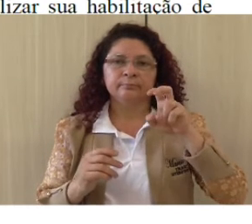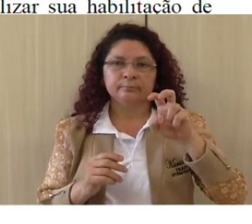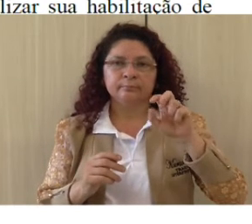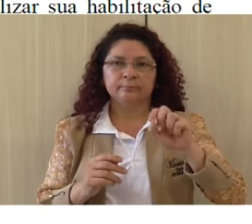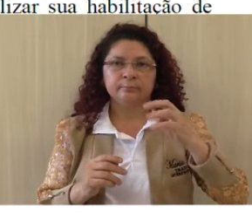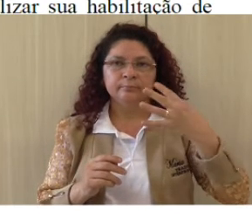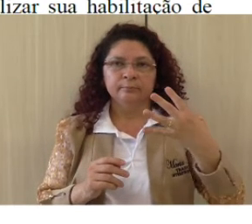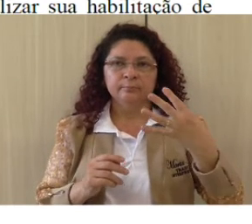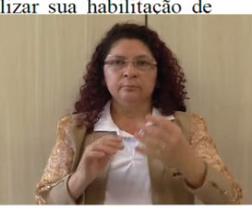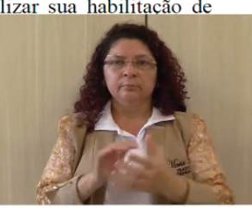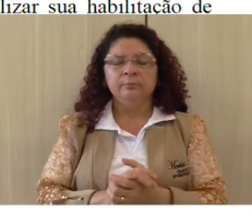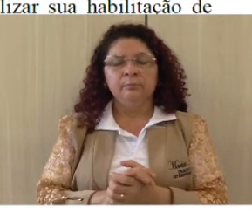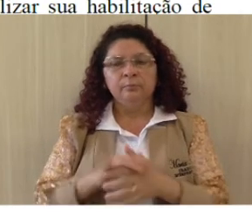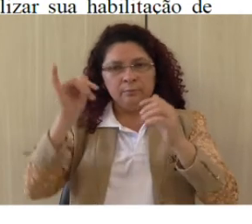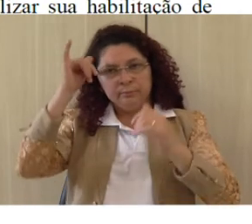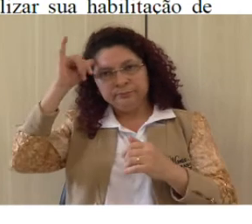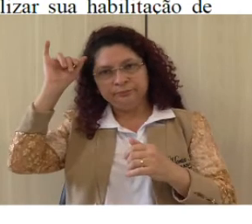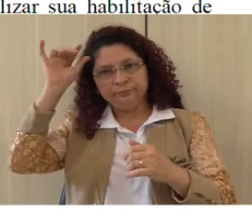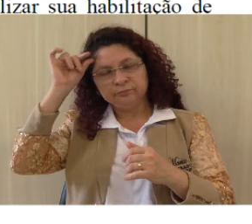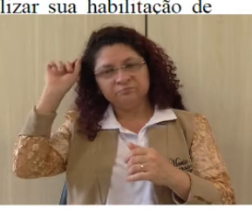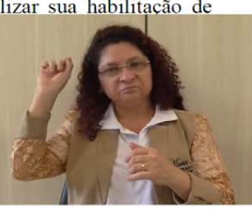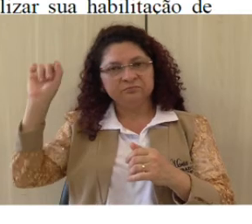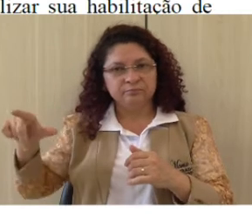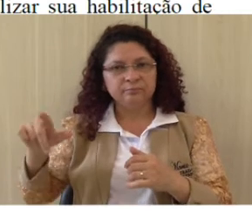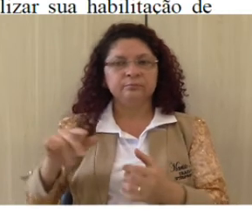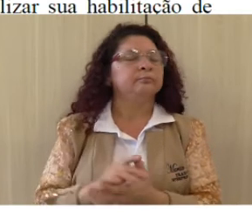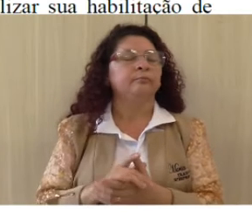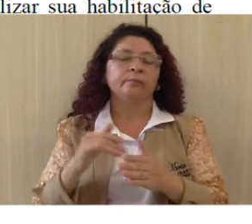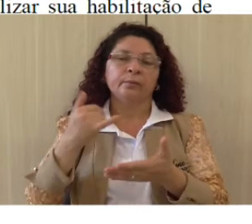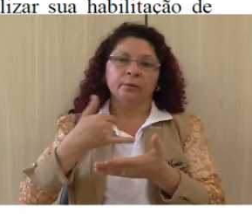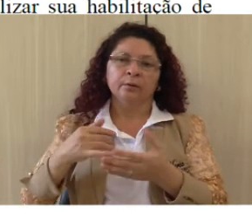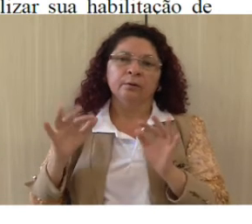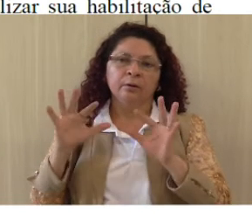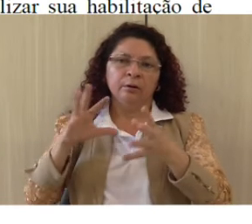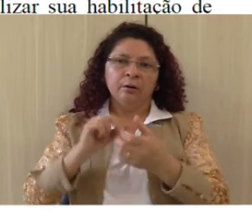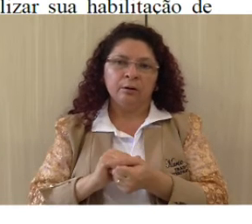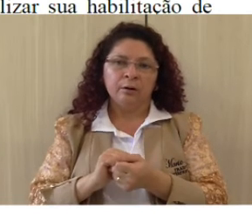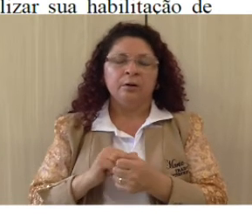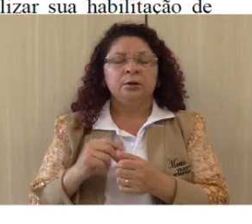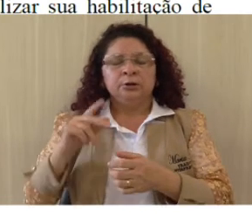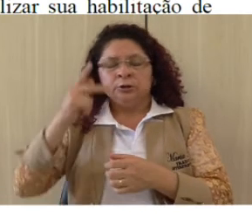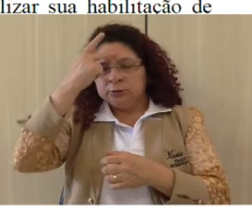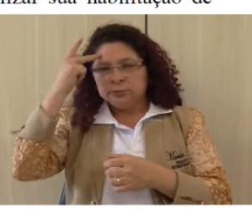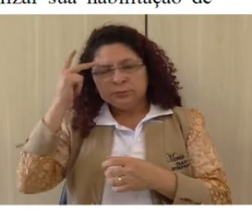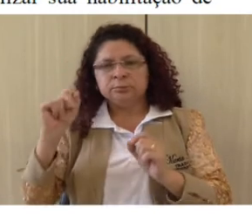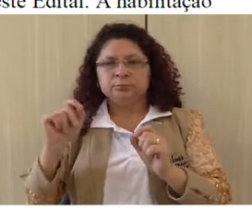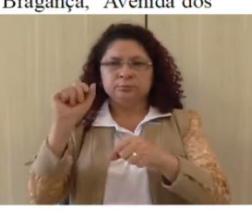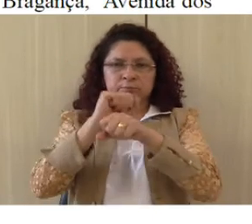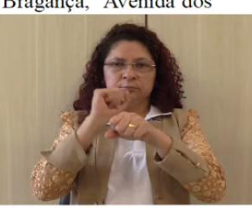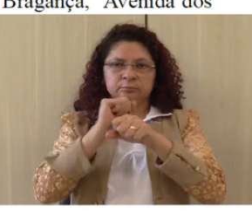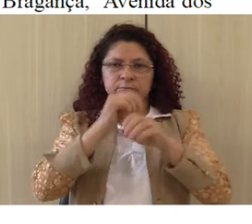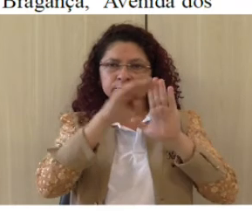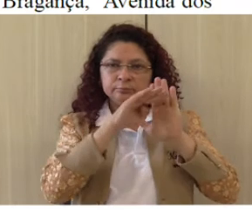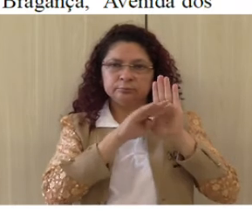remanescentes decorrentes de desistência voluntária ou cancelamento de matrícula serão preenchidas por candidatos da lista de espera.